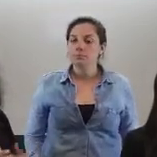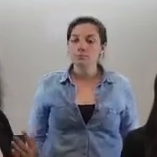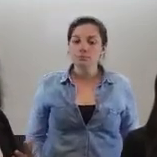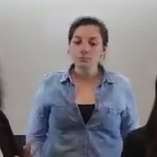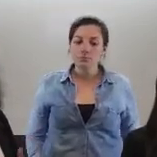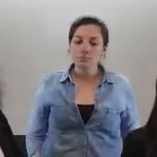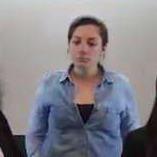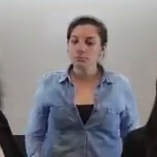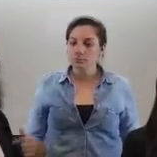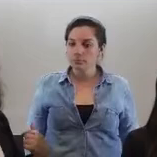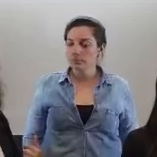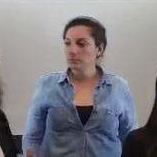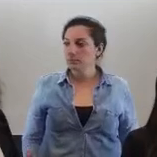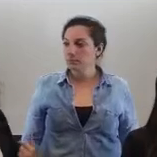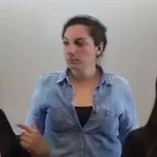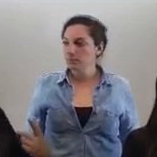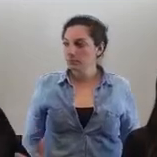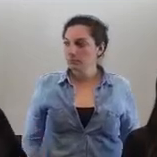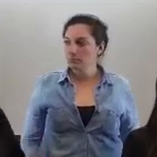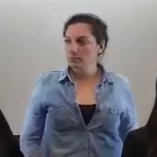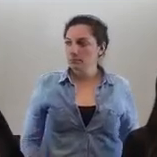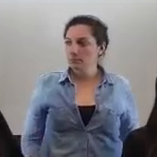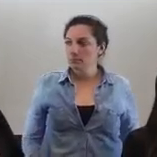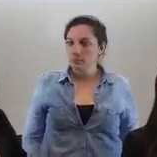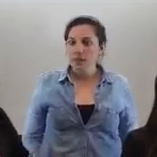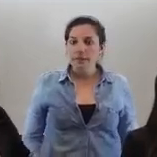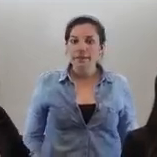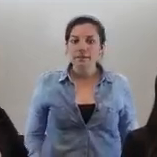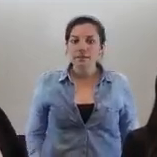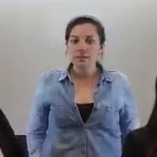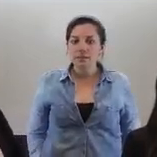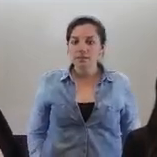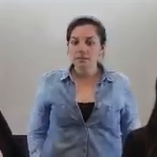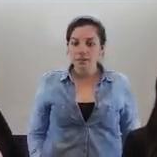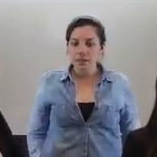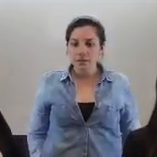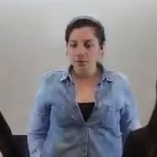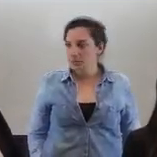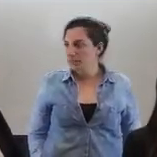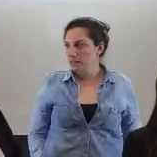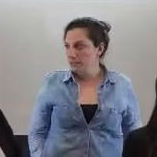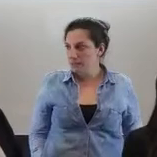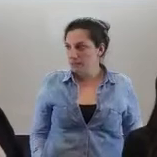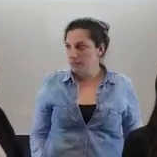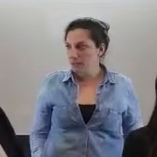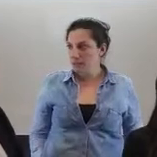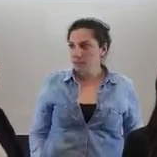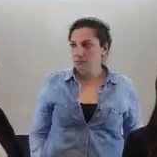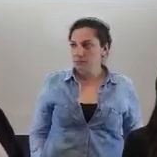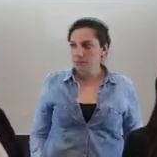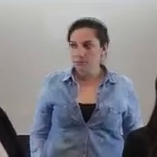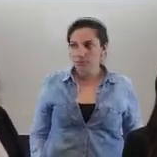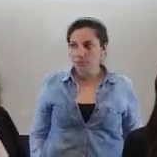de fazer a impressão, ou então de comprar créditos para fazer a impressão do livro. Esse não tem a possibilidade de fazer impressão,